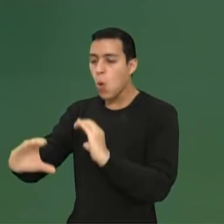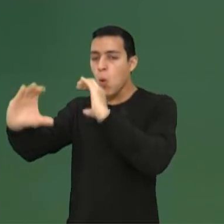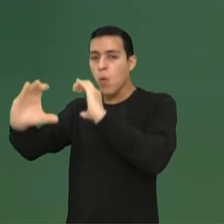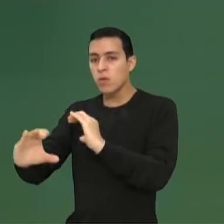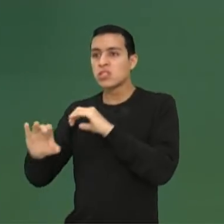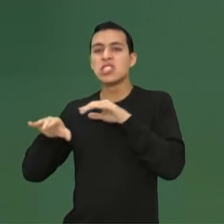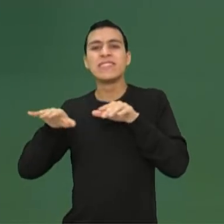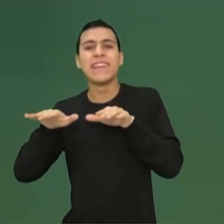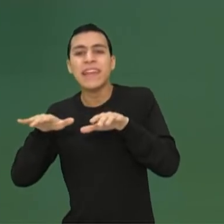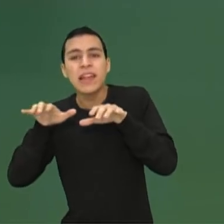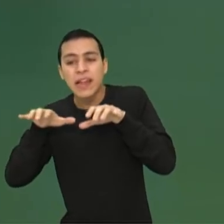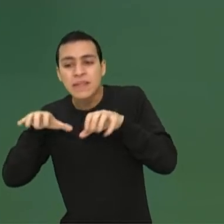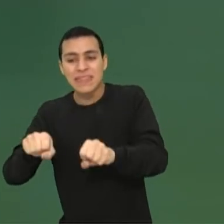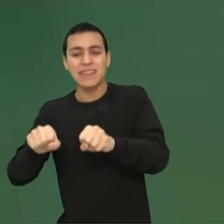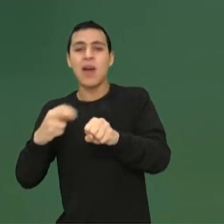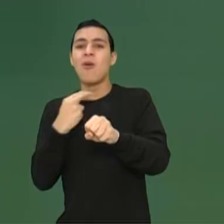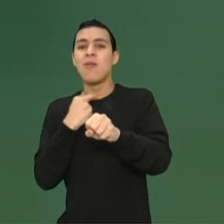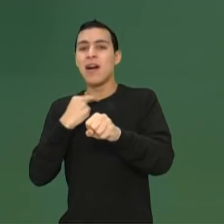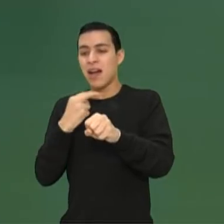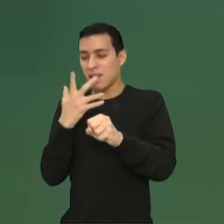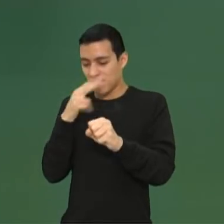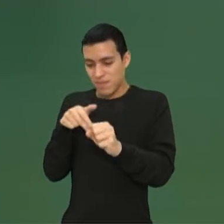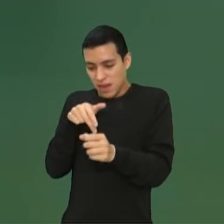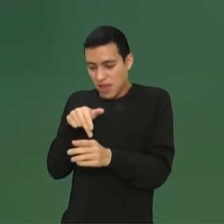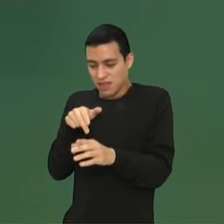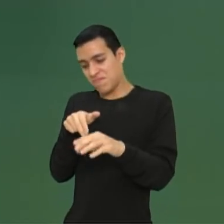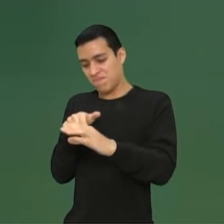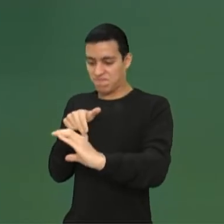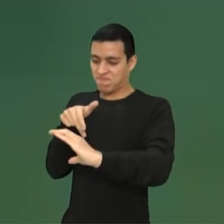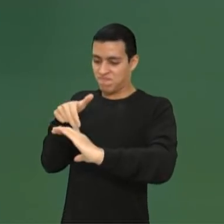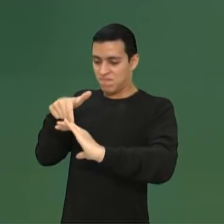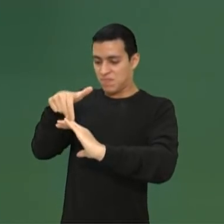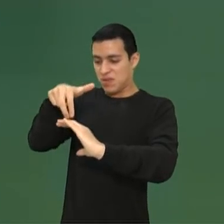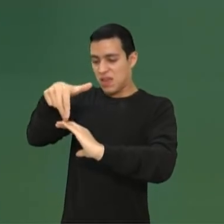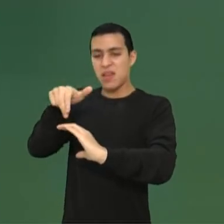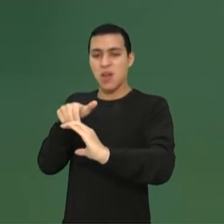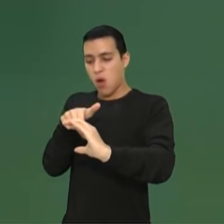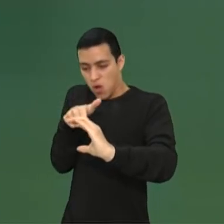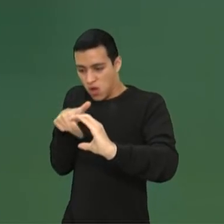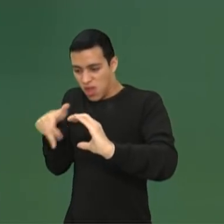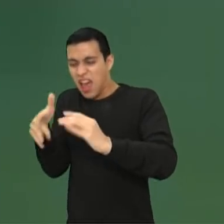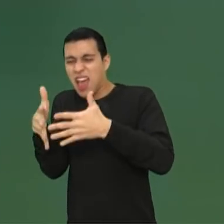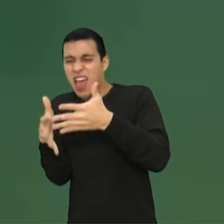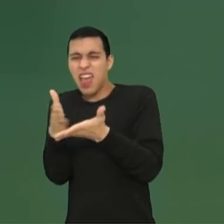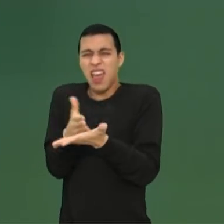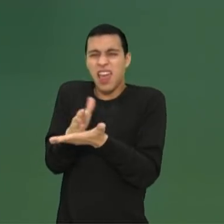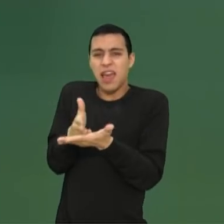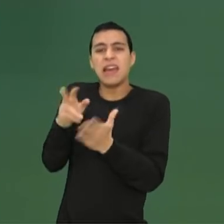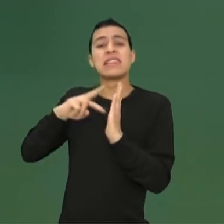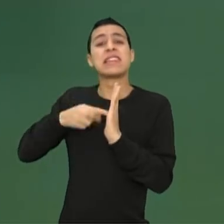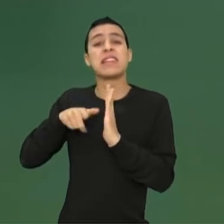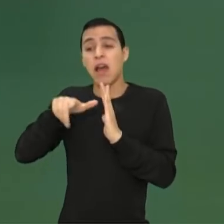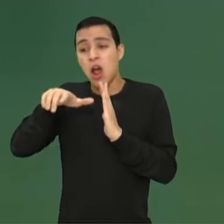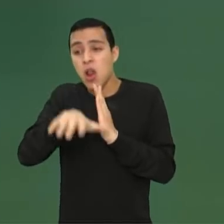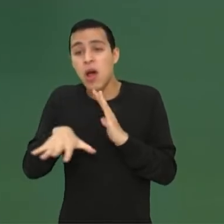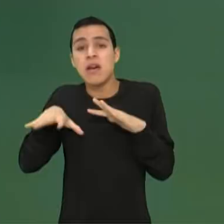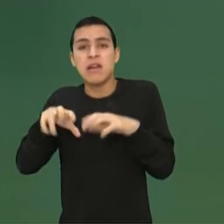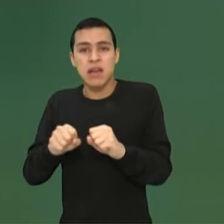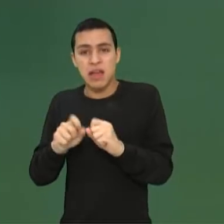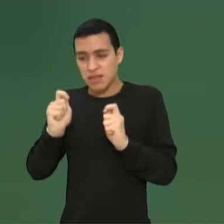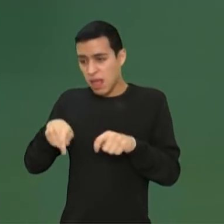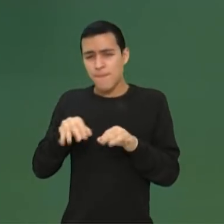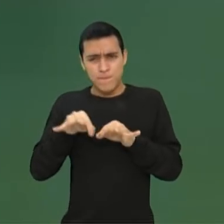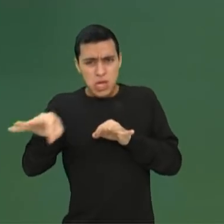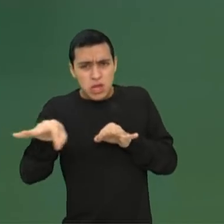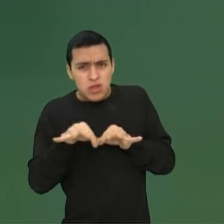quarto, ele está ocupando um espaço. Você vai ter que passar sobre ele vai estar atrapalhando, então ele ocupa um lugar. Eu posso medi-lo? Claro